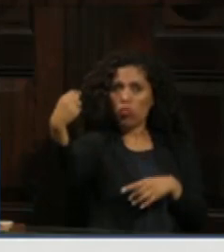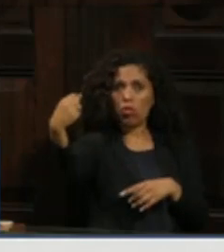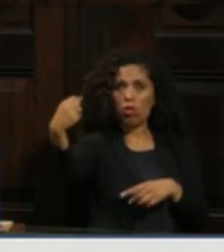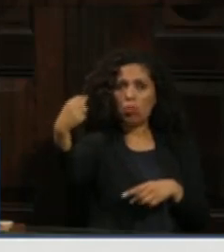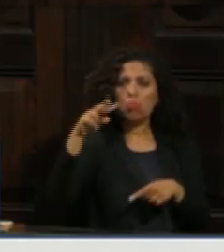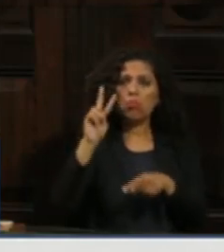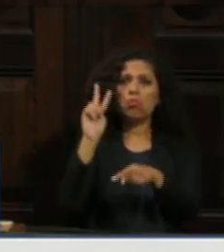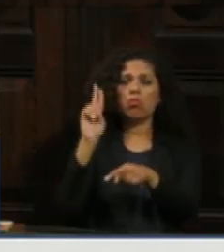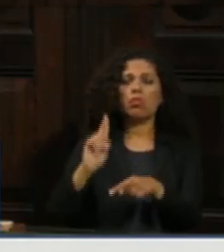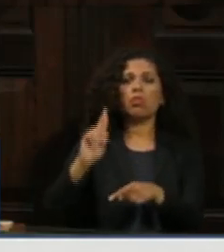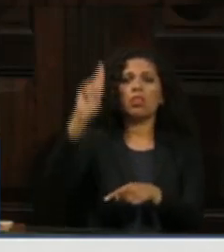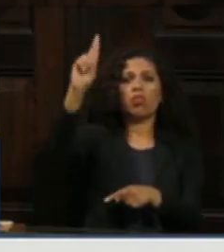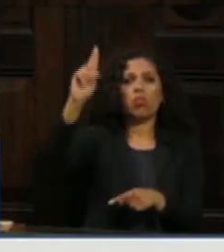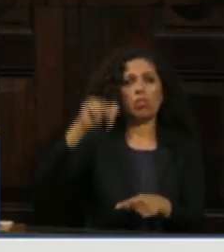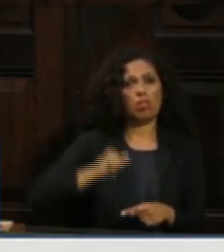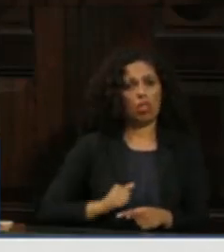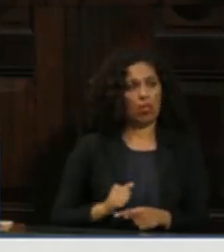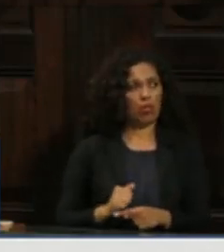entristecido,